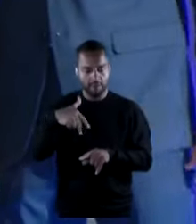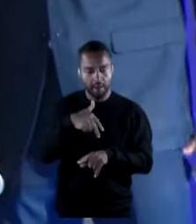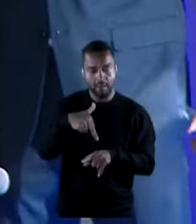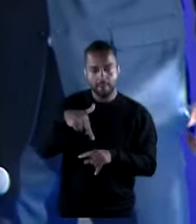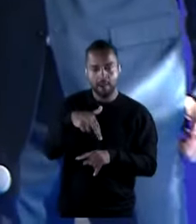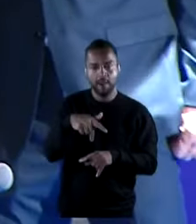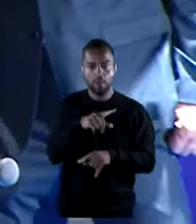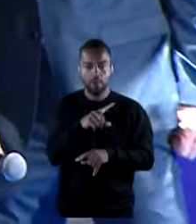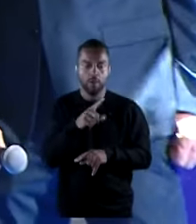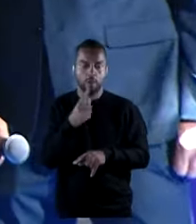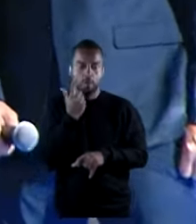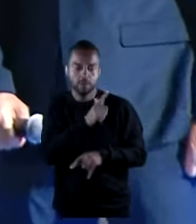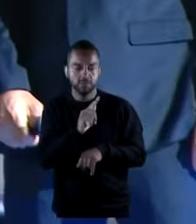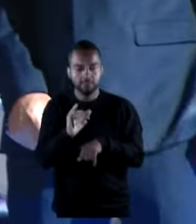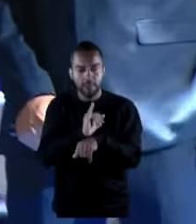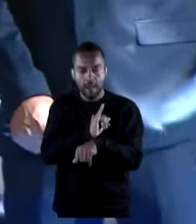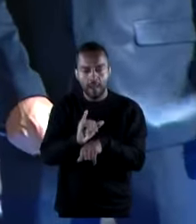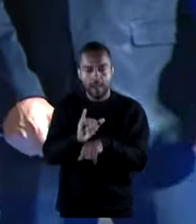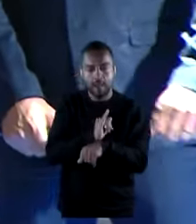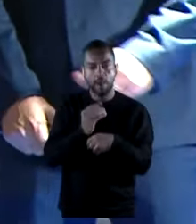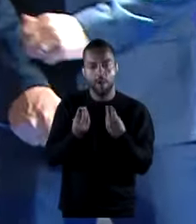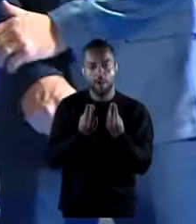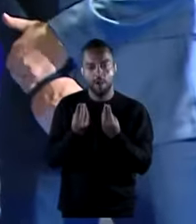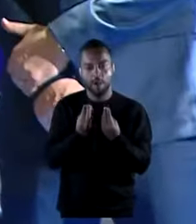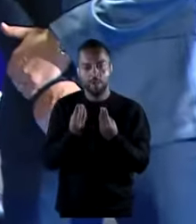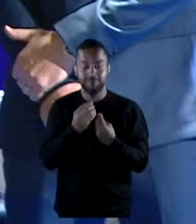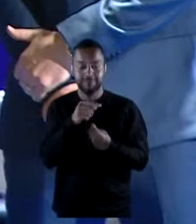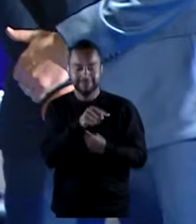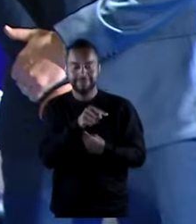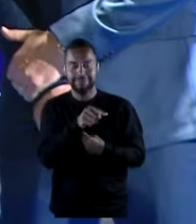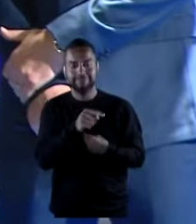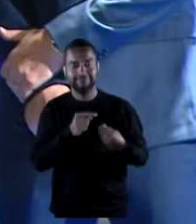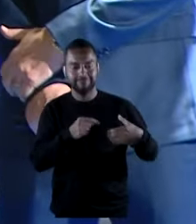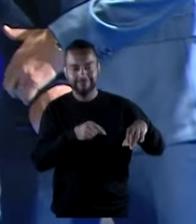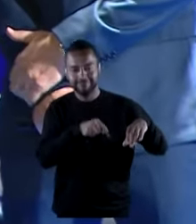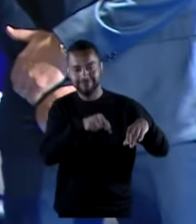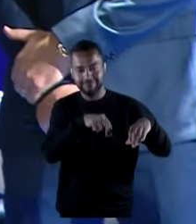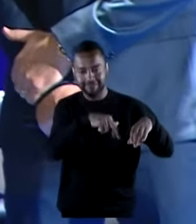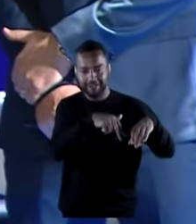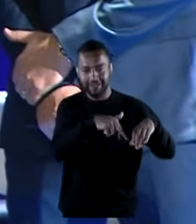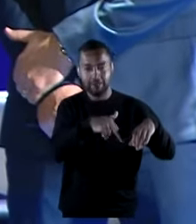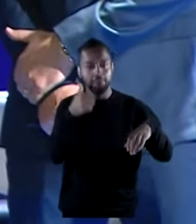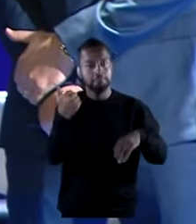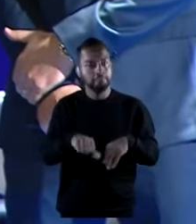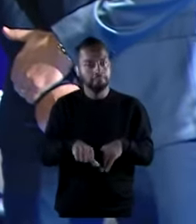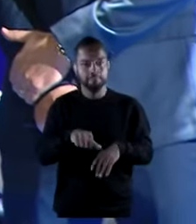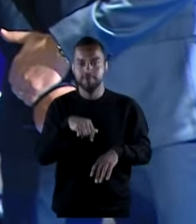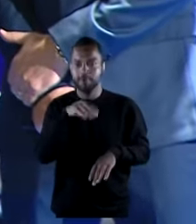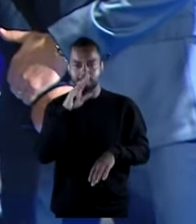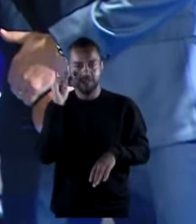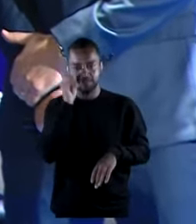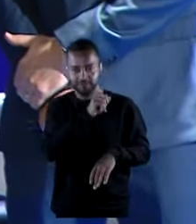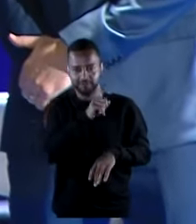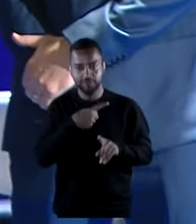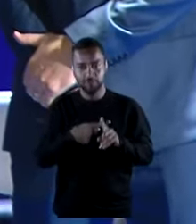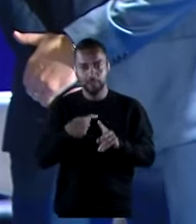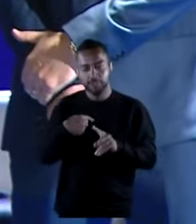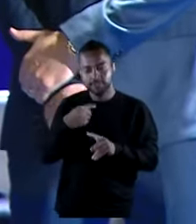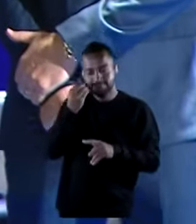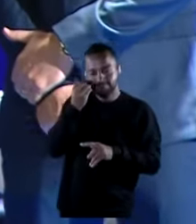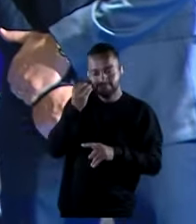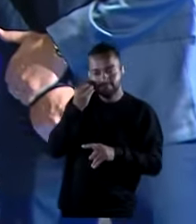ter o improviso, que aí isso para zagueiro é a pior coisa que tem, porque a gente tenta adivinhar o que o atacante vai